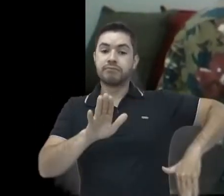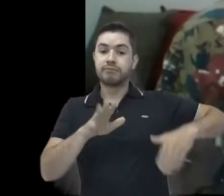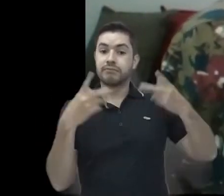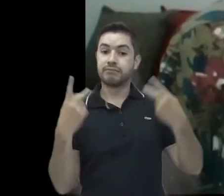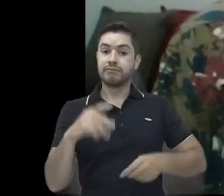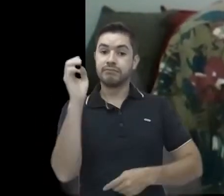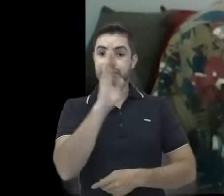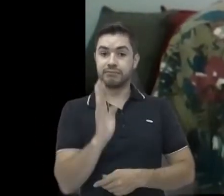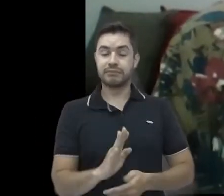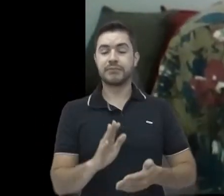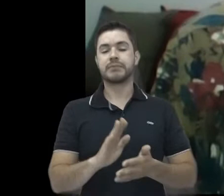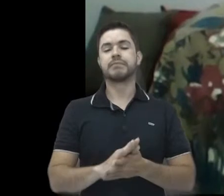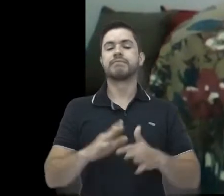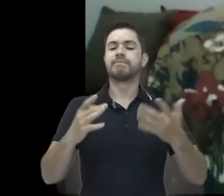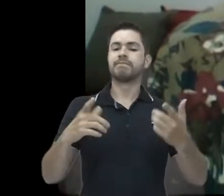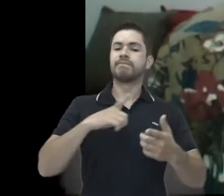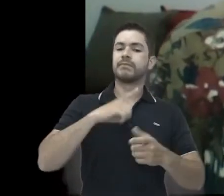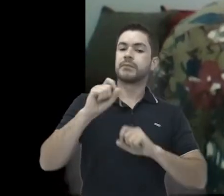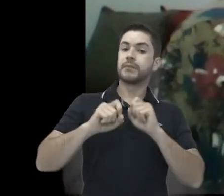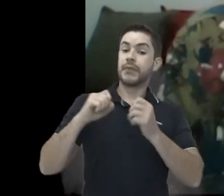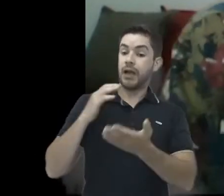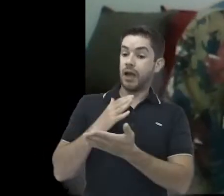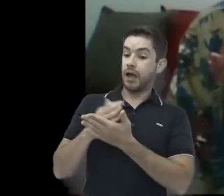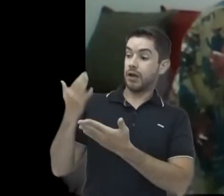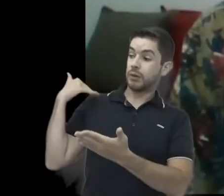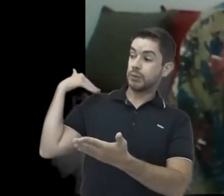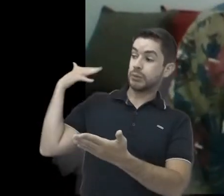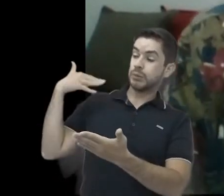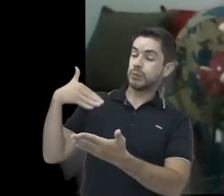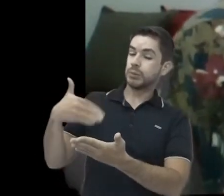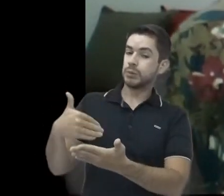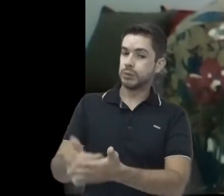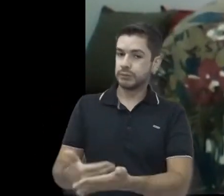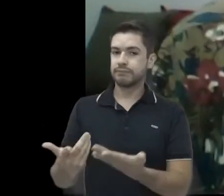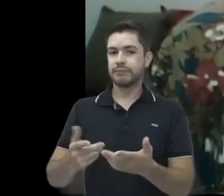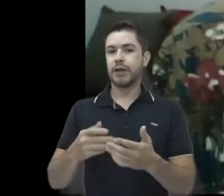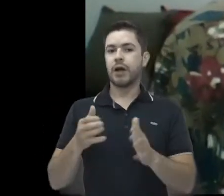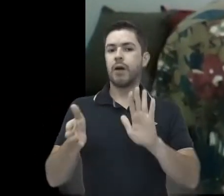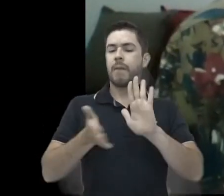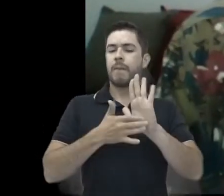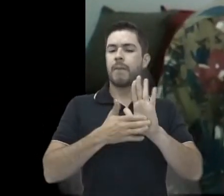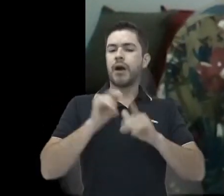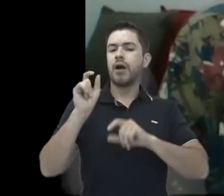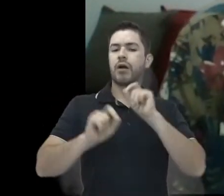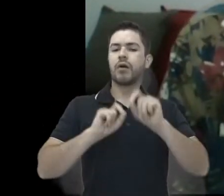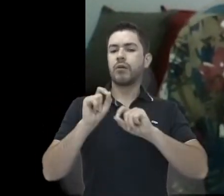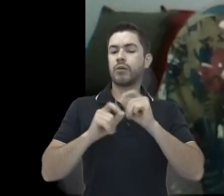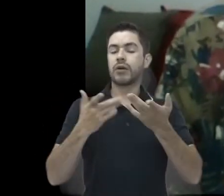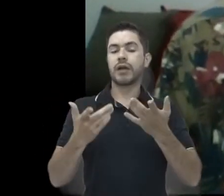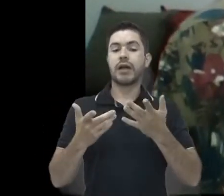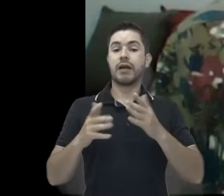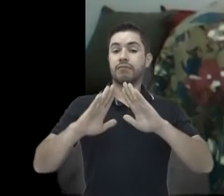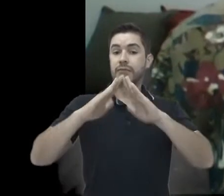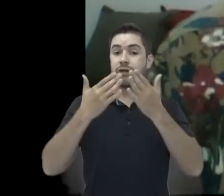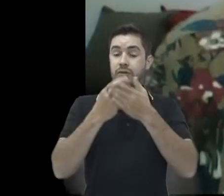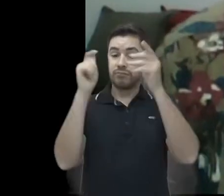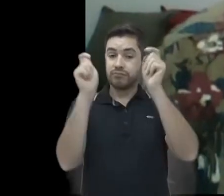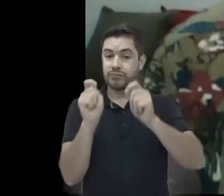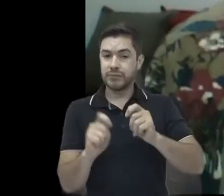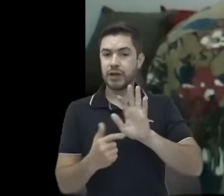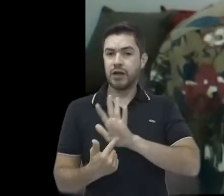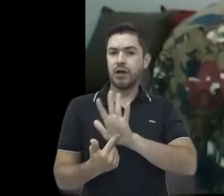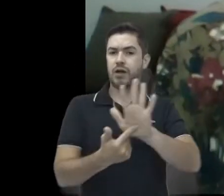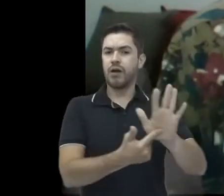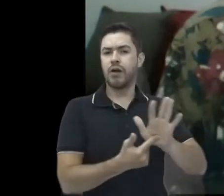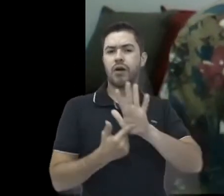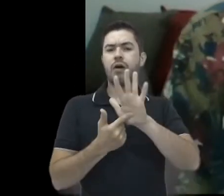Academia Imperial de Belas Artes teve sua origem num projeto da Escola Real de Ciências, Artes e Ofícios, que concedeu pensões